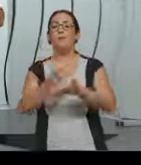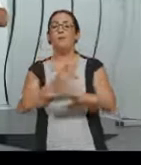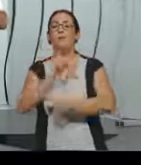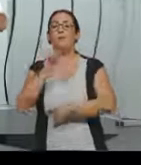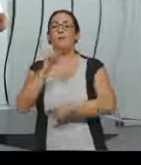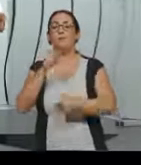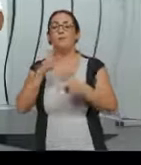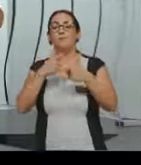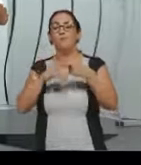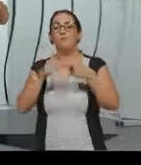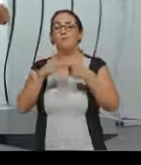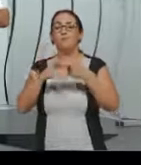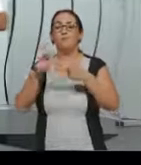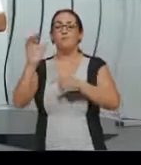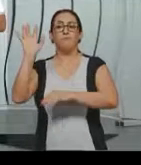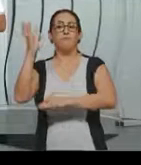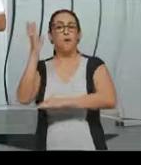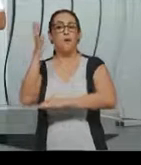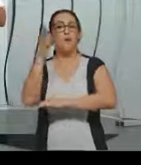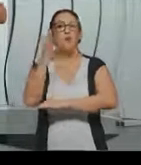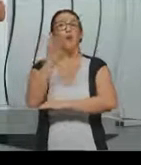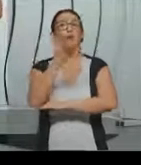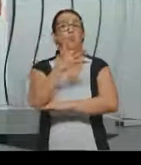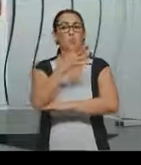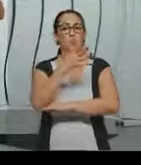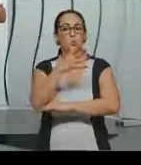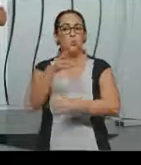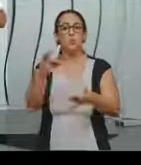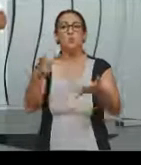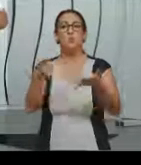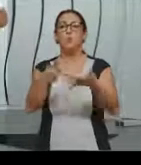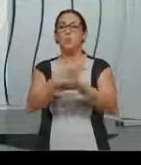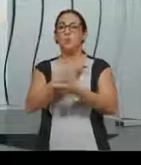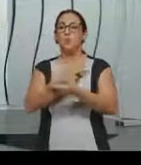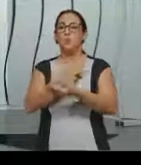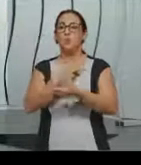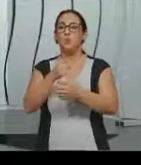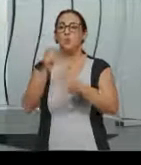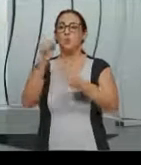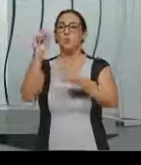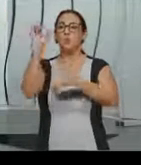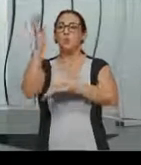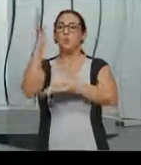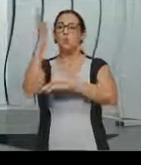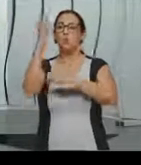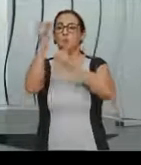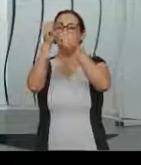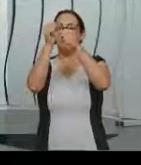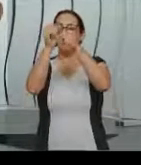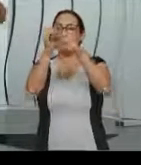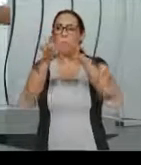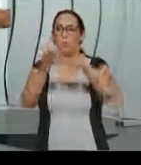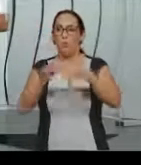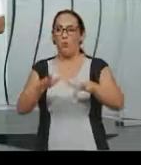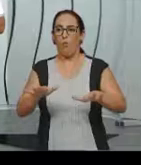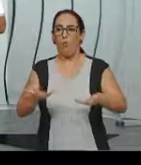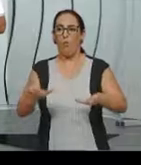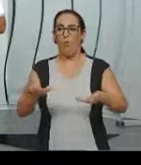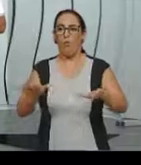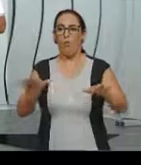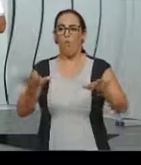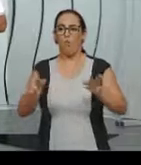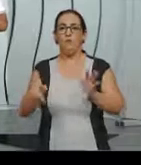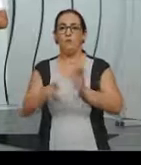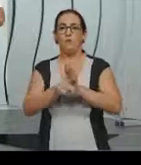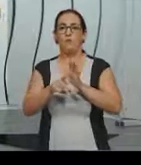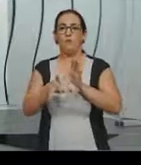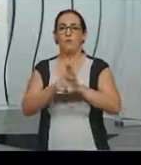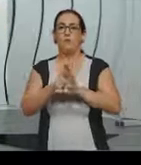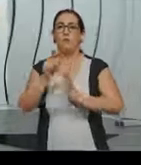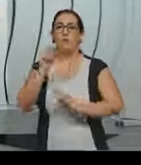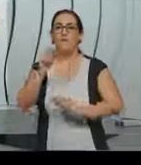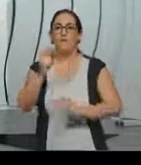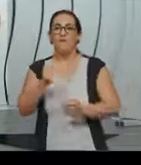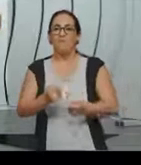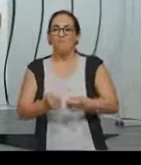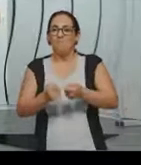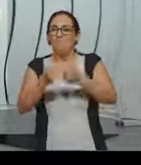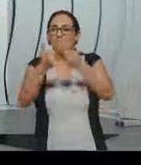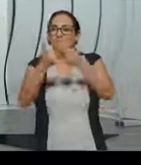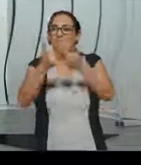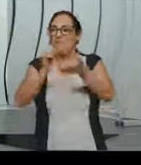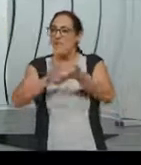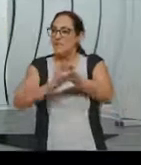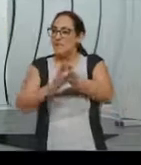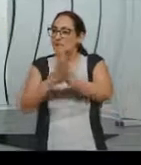falando de terremotos, desastres naturais, né, falando de terremotos que acabaram quase que devastando o país, quase que